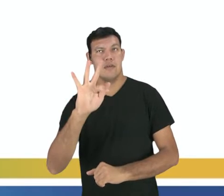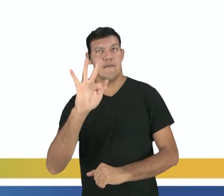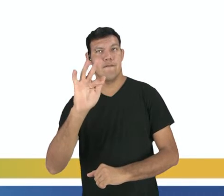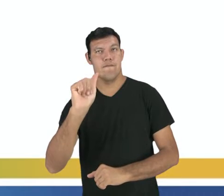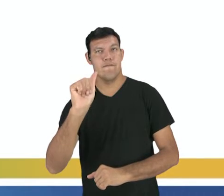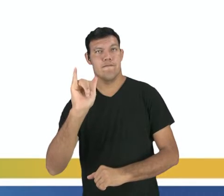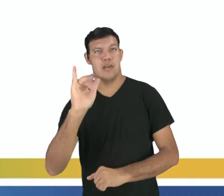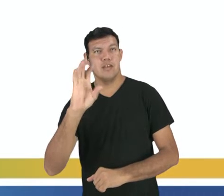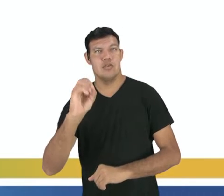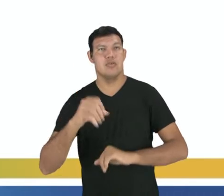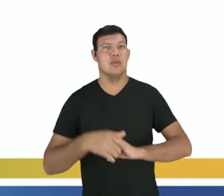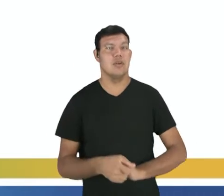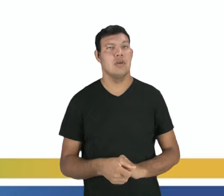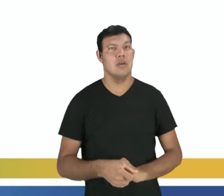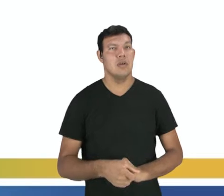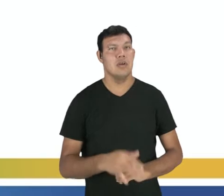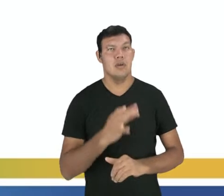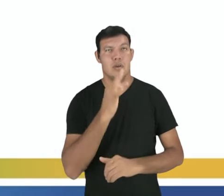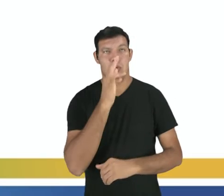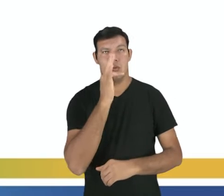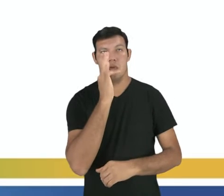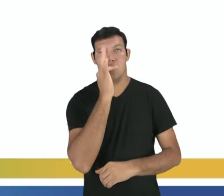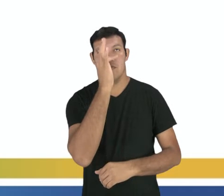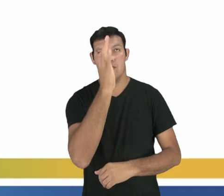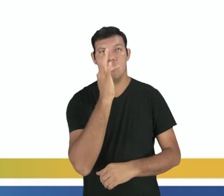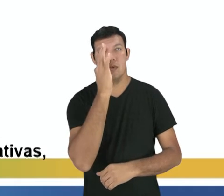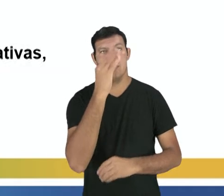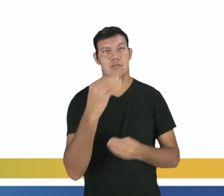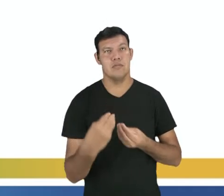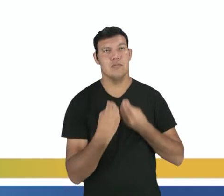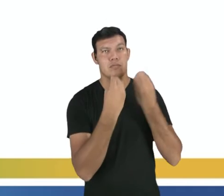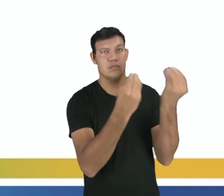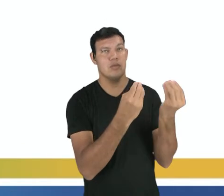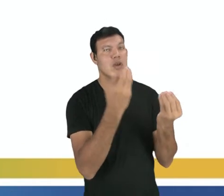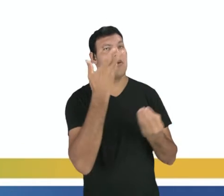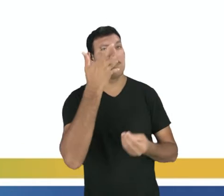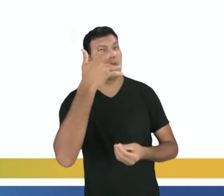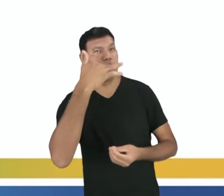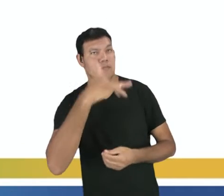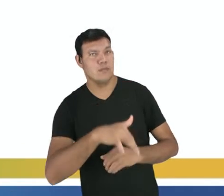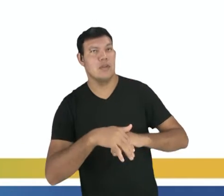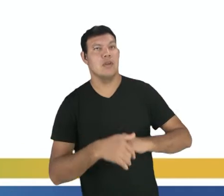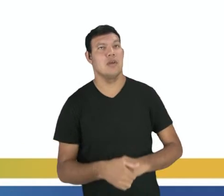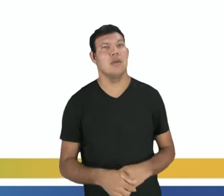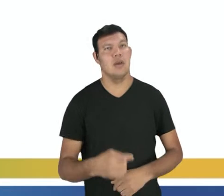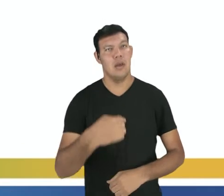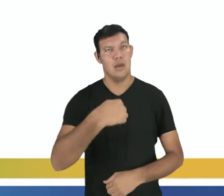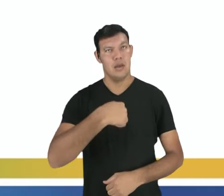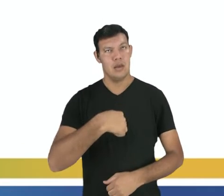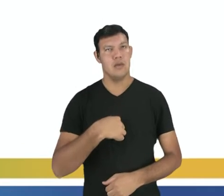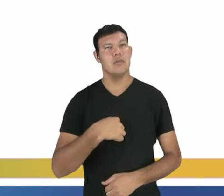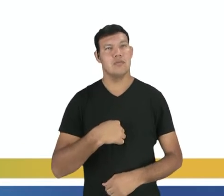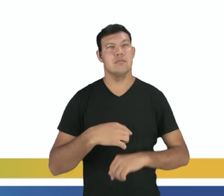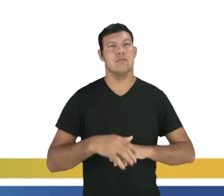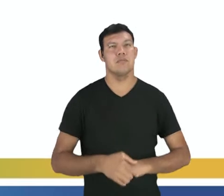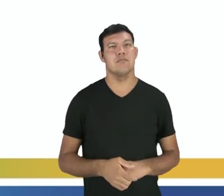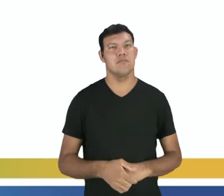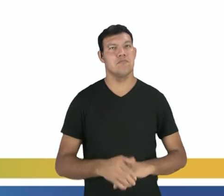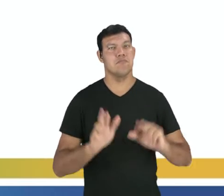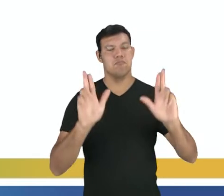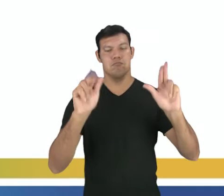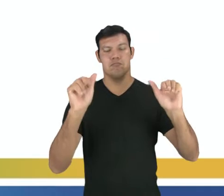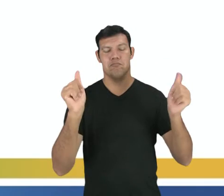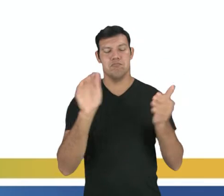para a menina. A mim, nada mais me resta. Também para isolar expressões